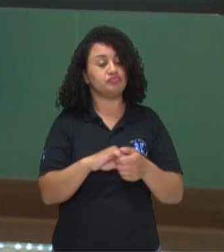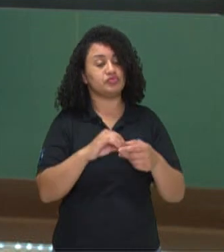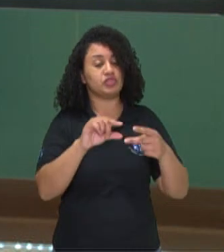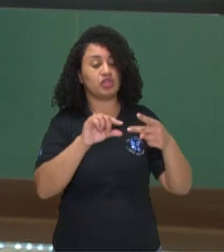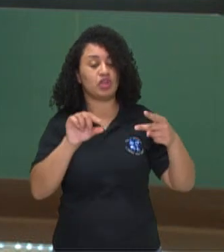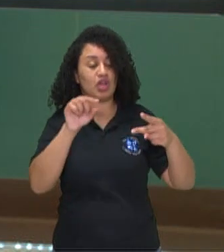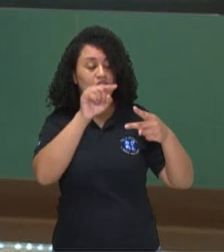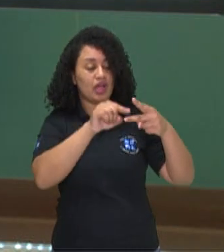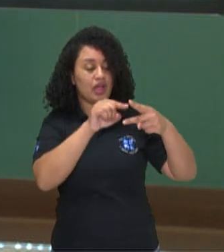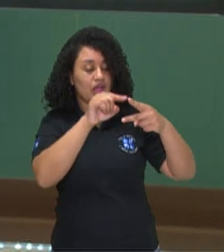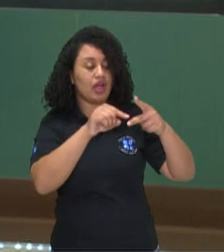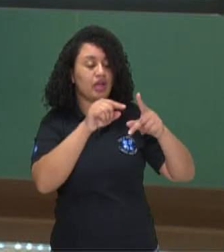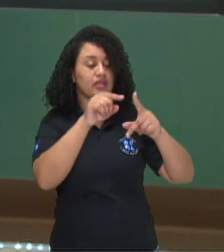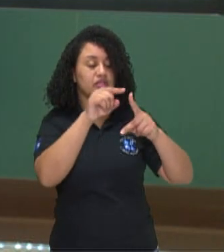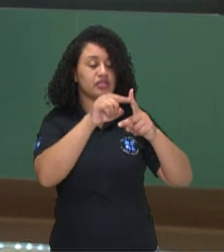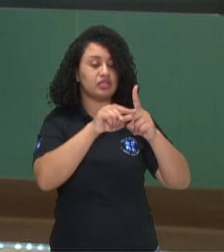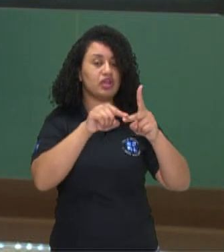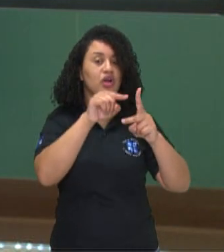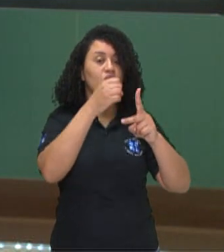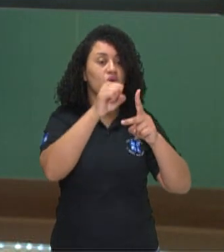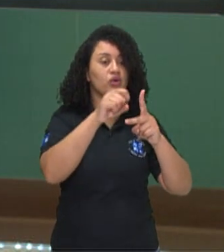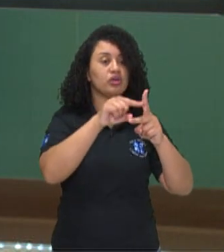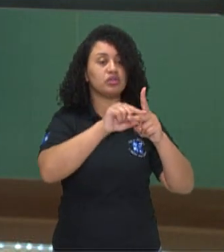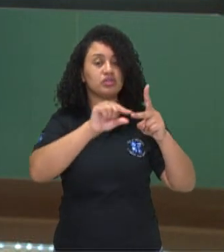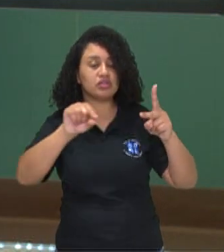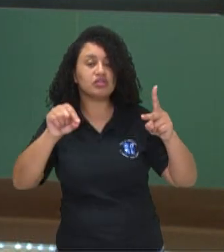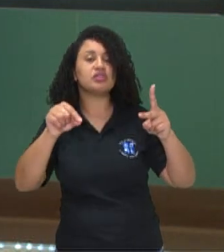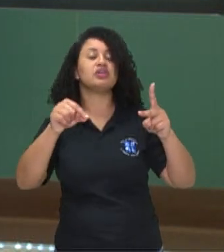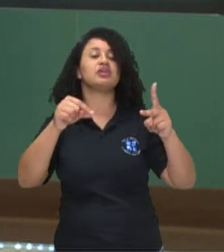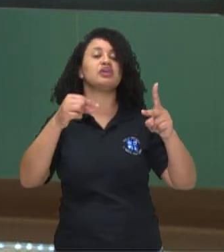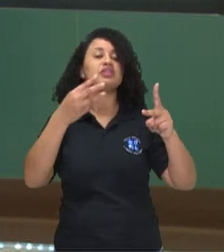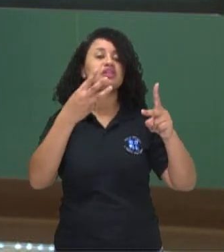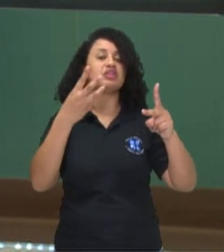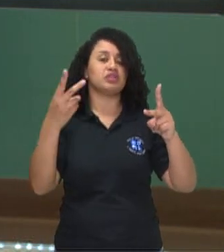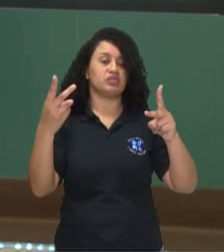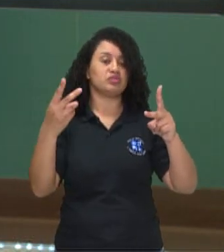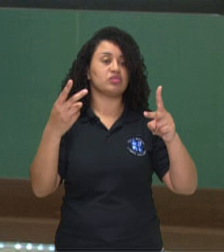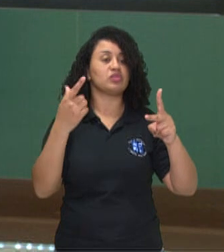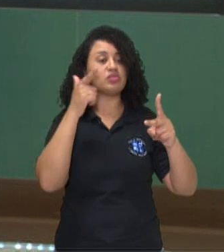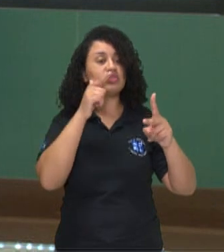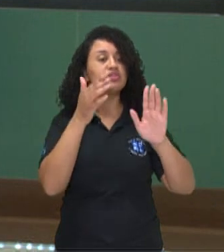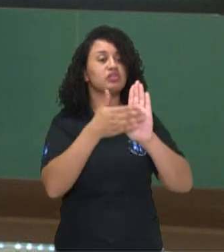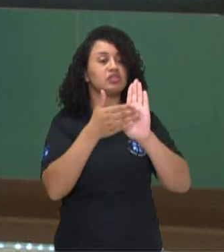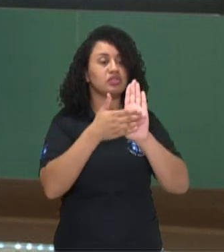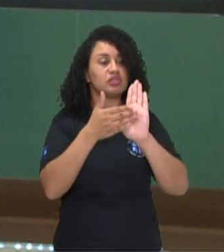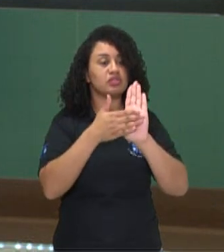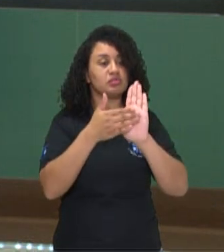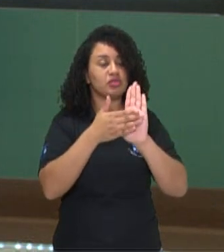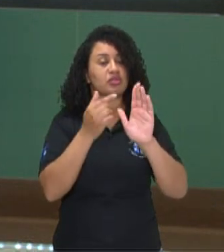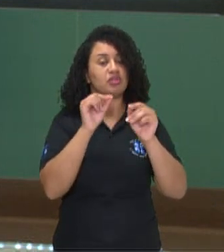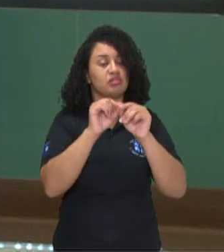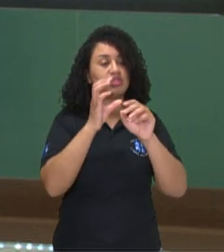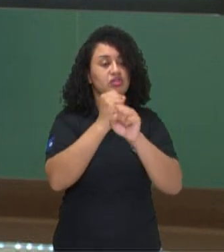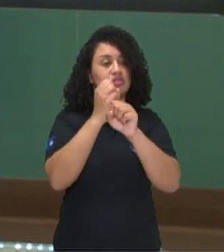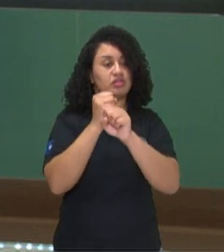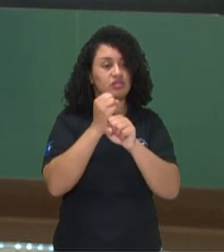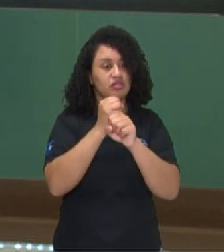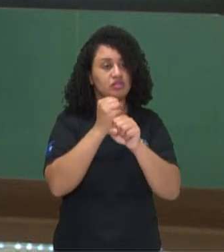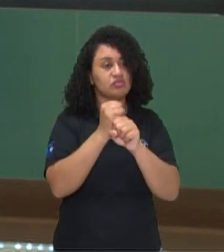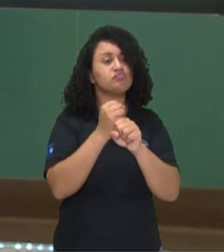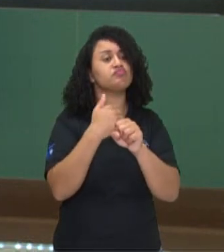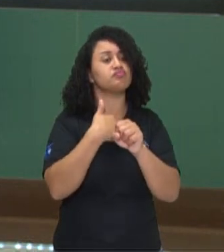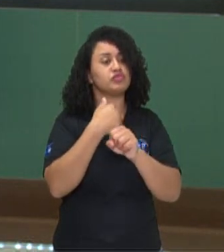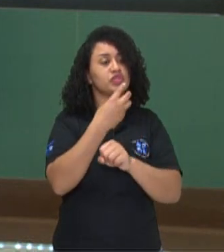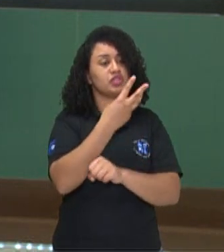mede 8, a outra mede 4 vezes 8, 32. E você pode verificar calculando o perímetro. O perímetro dá